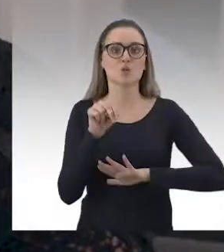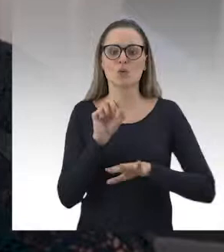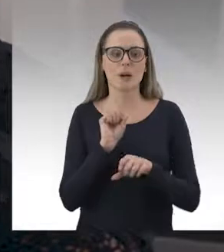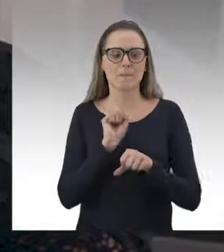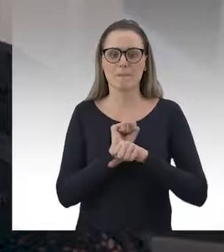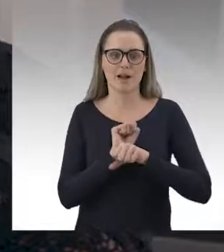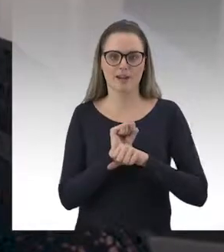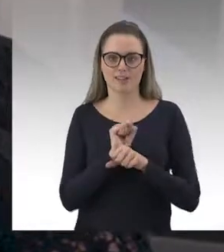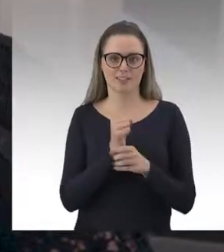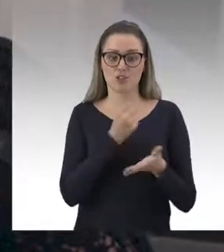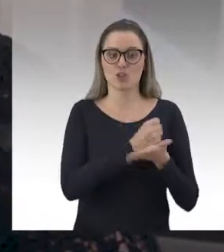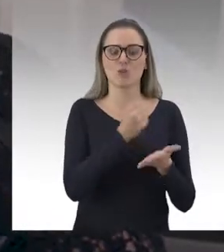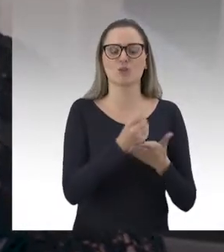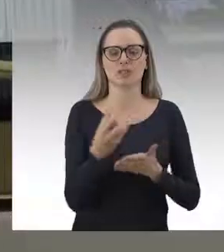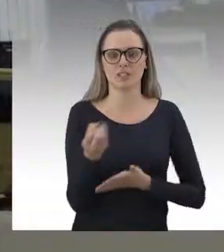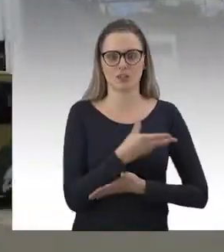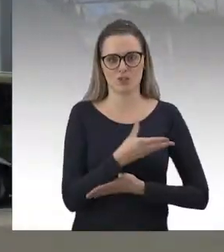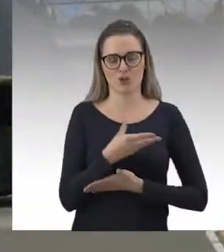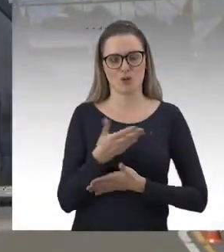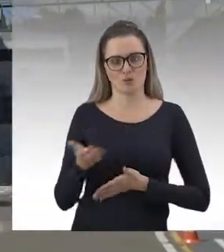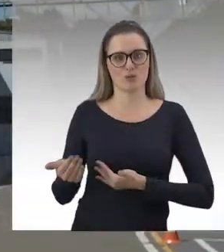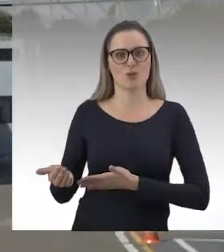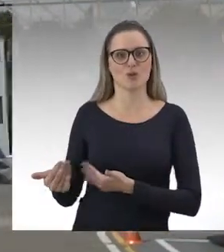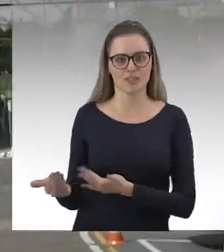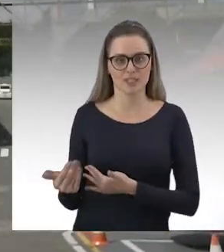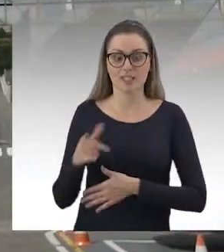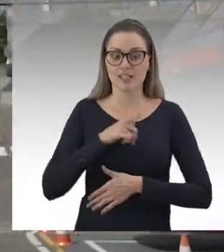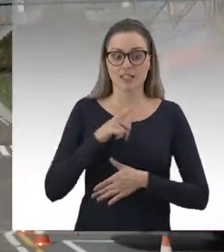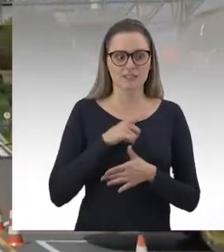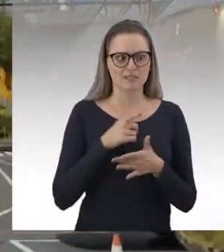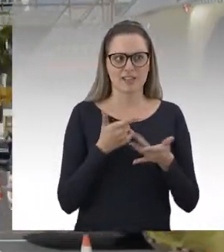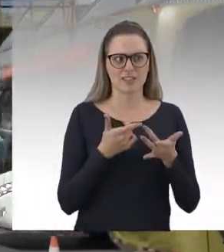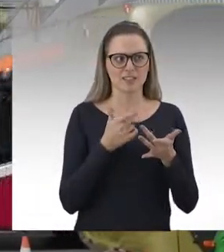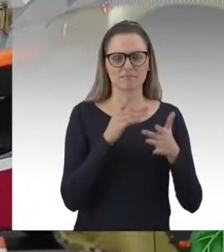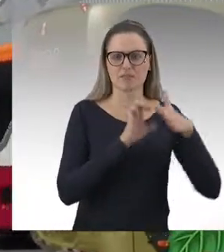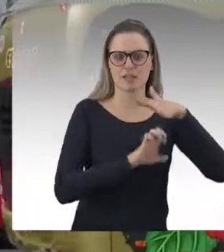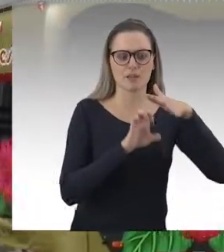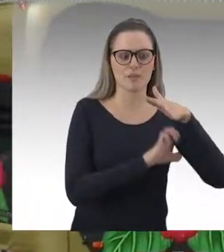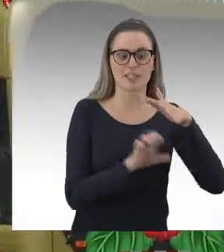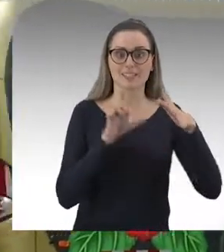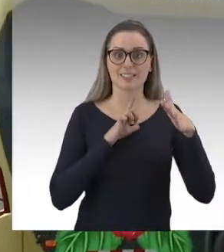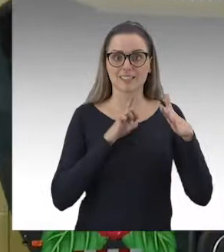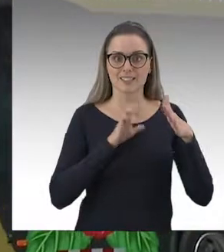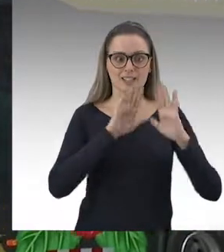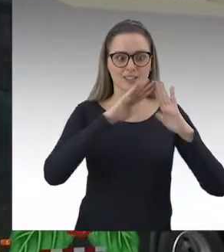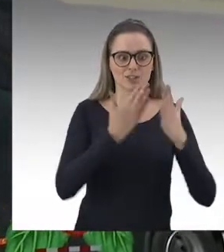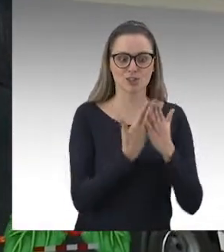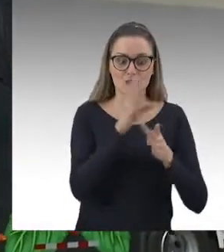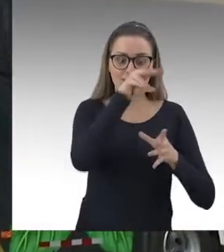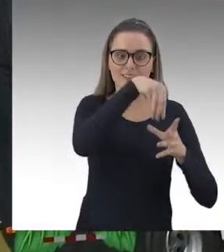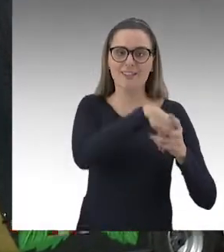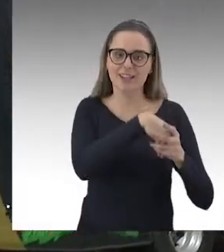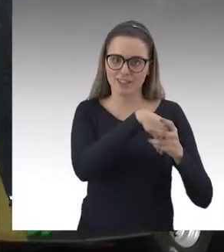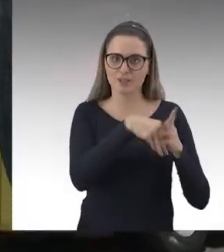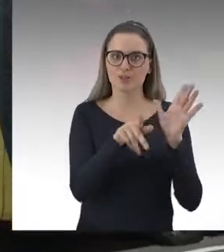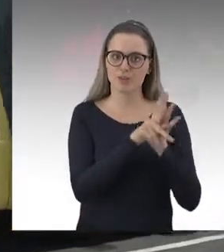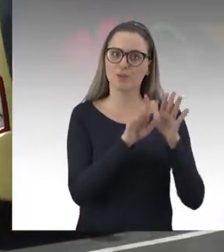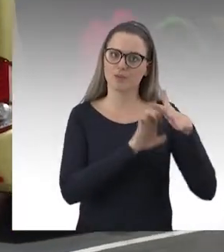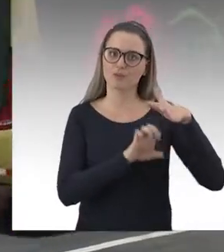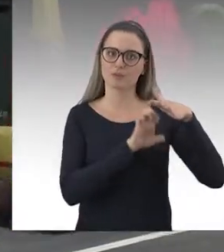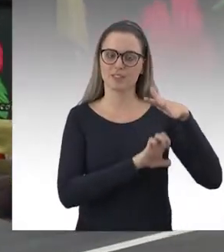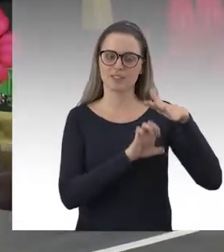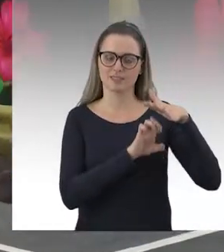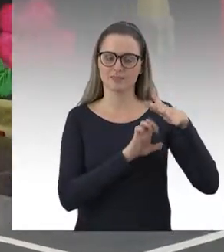contratar os aprendizes. Nós temos grandes empresas com escolas de aprendizagem na própria